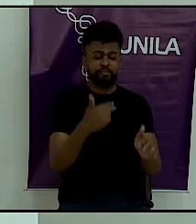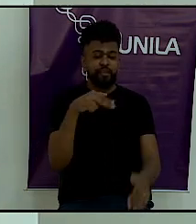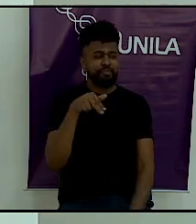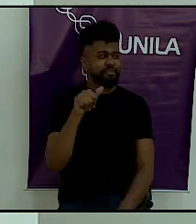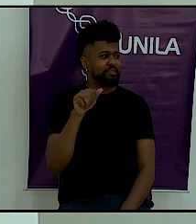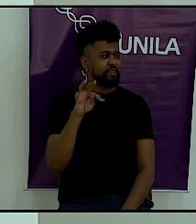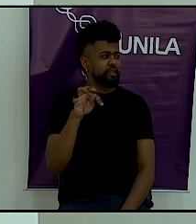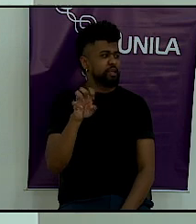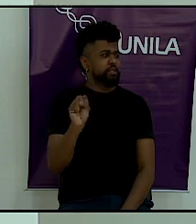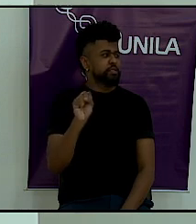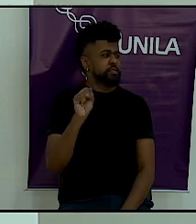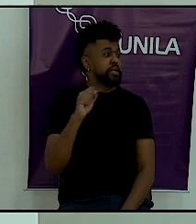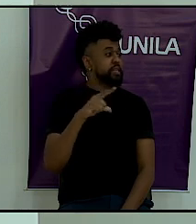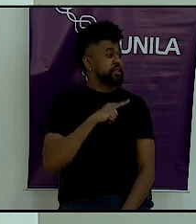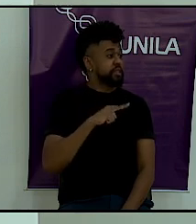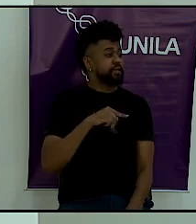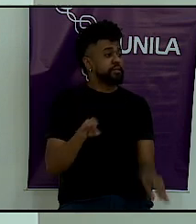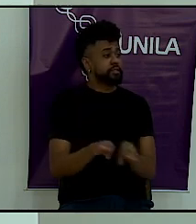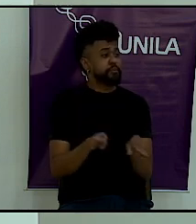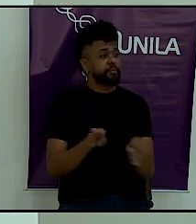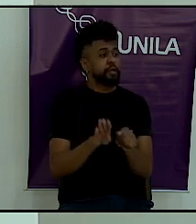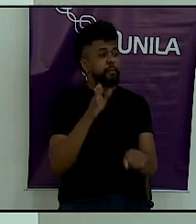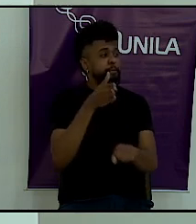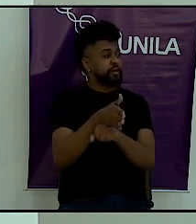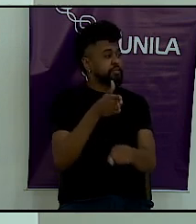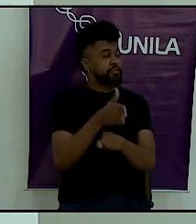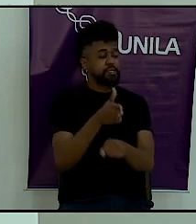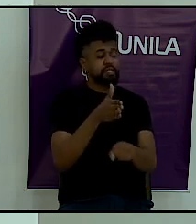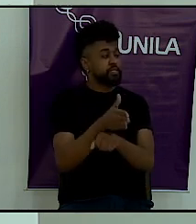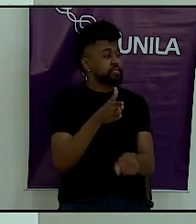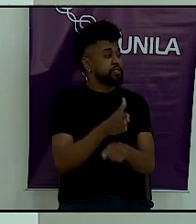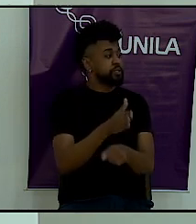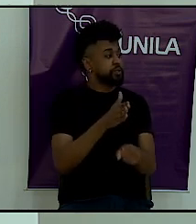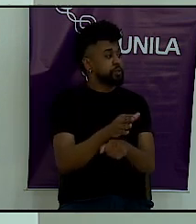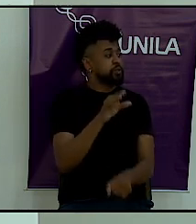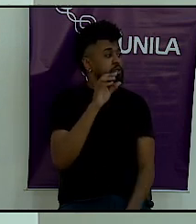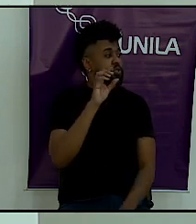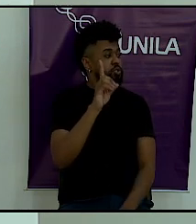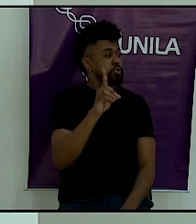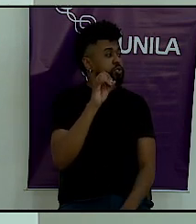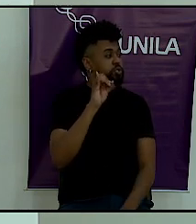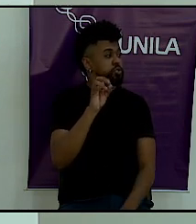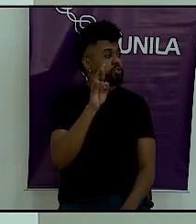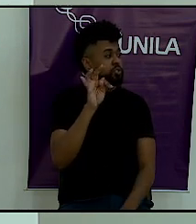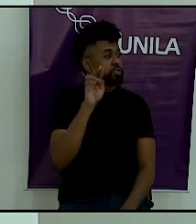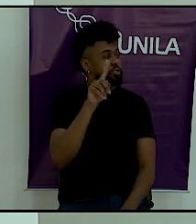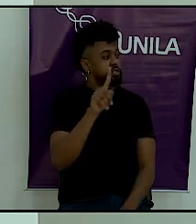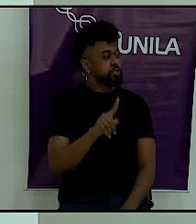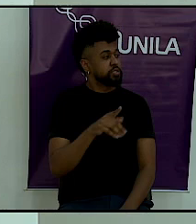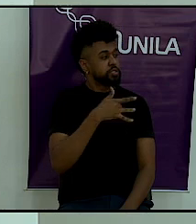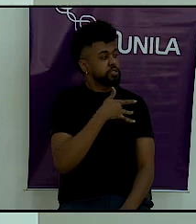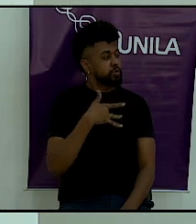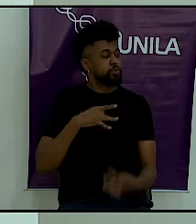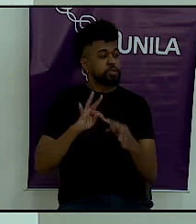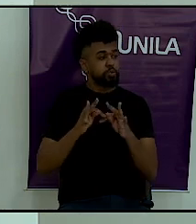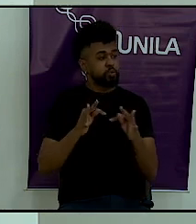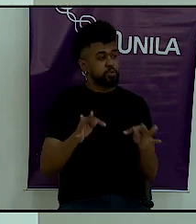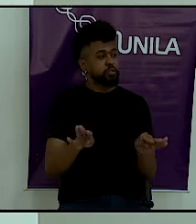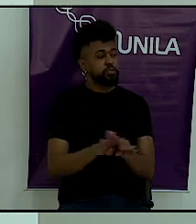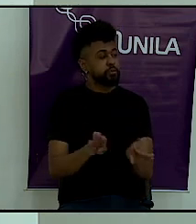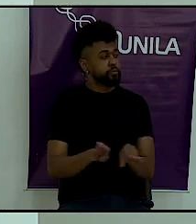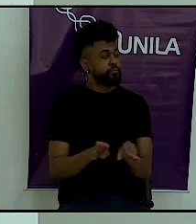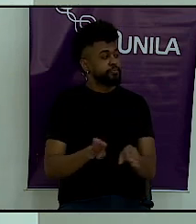NATs. Existe também a participação e elaboração nas diretrizes nacionais em avaliação de tecnologias em saúde. e também intercâmbio